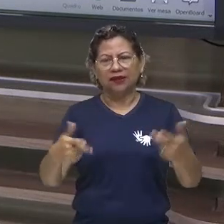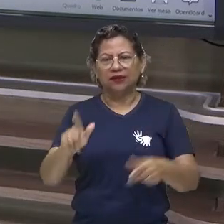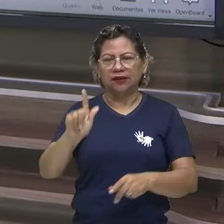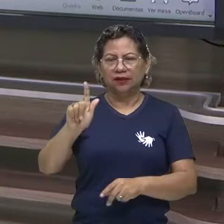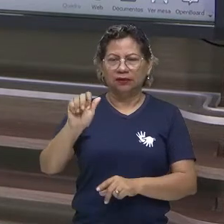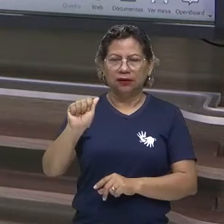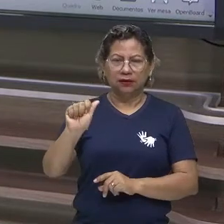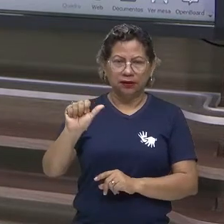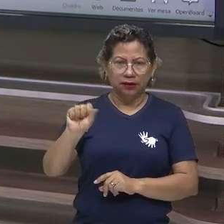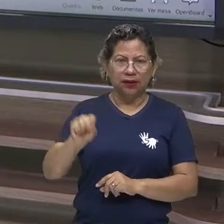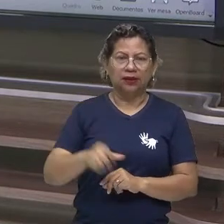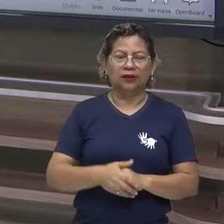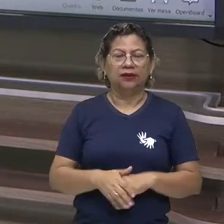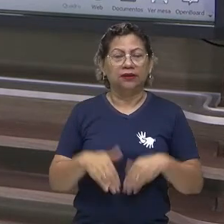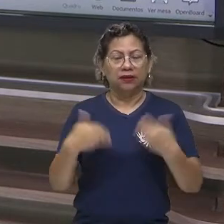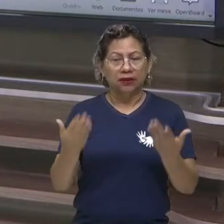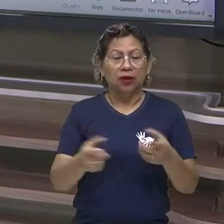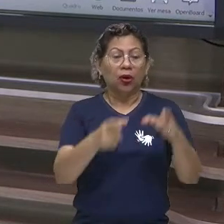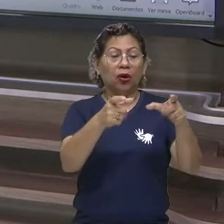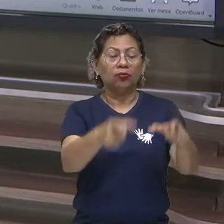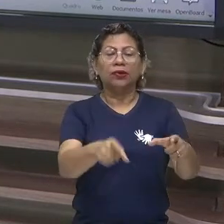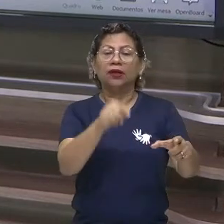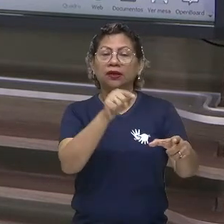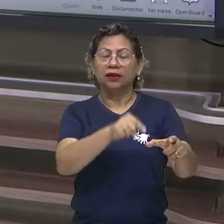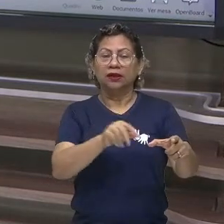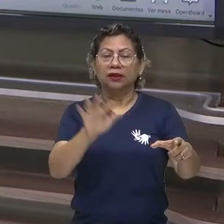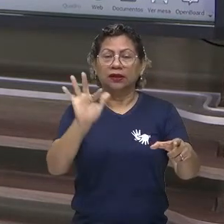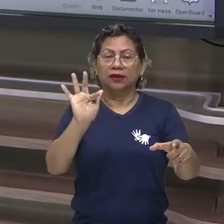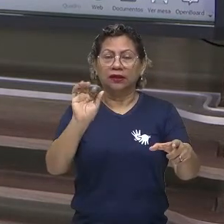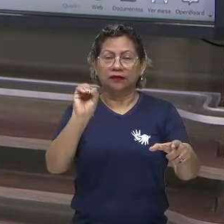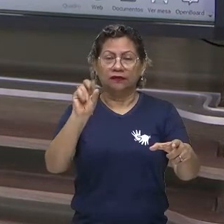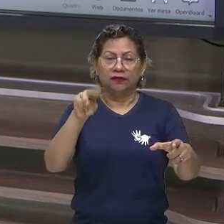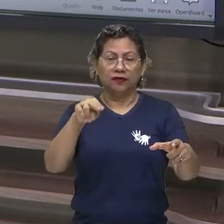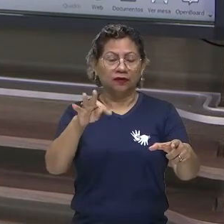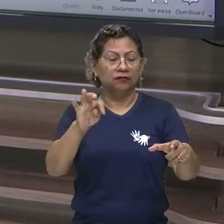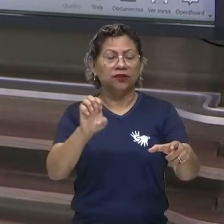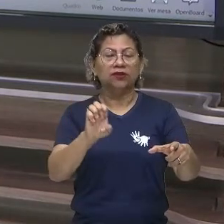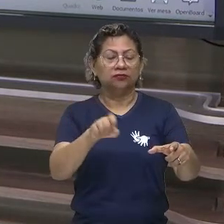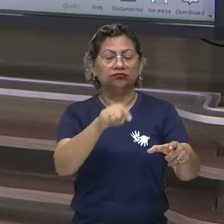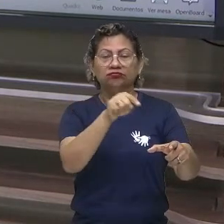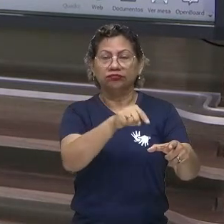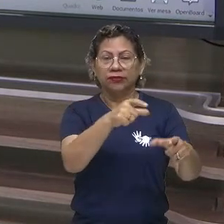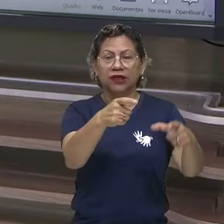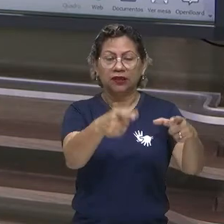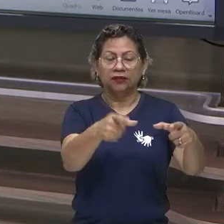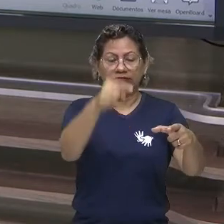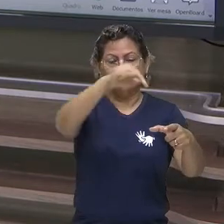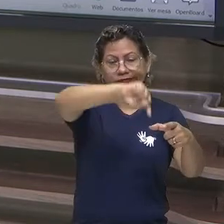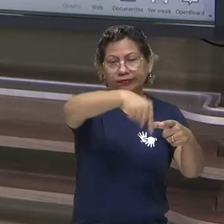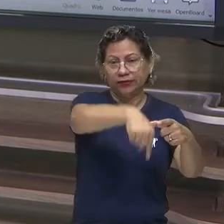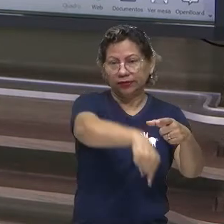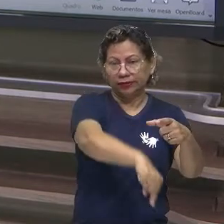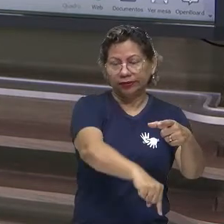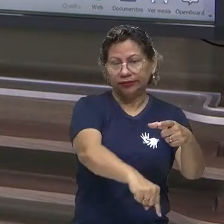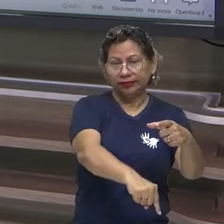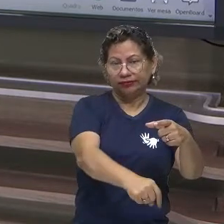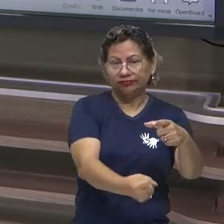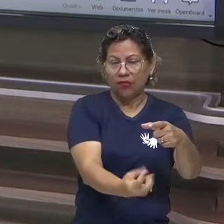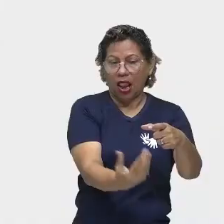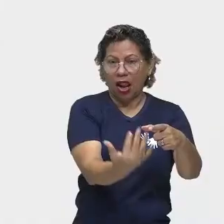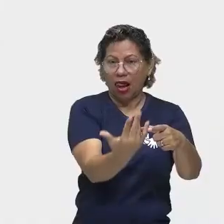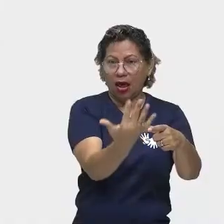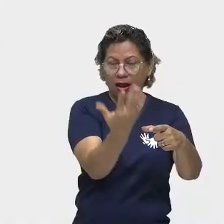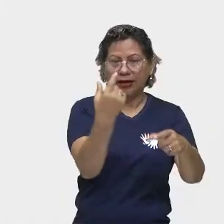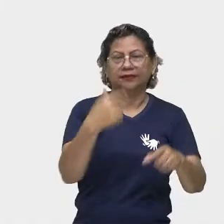gás. Então a gente observa ali, né, a fonte energética que é o petróleo e a partir dele diversas utilidades. Água